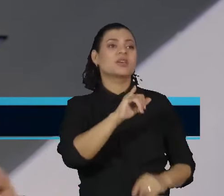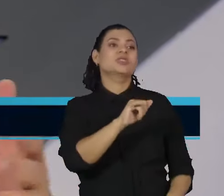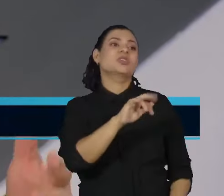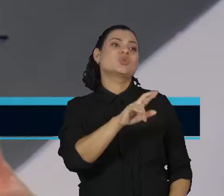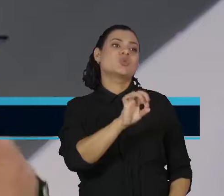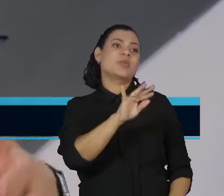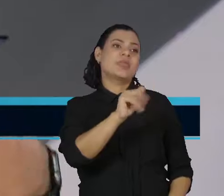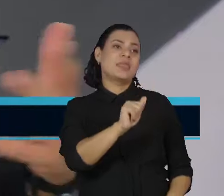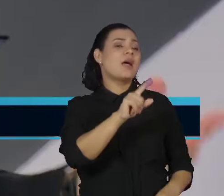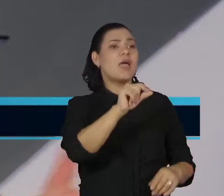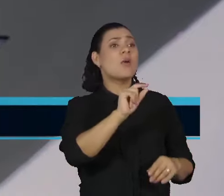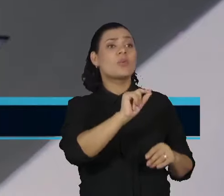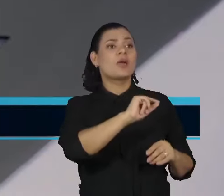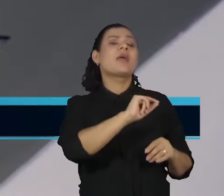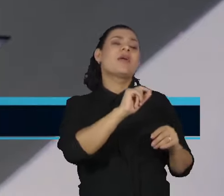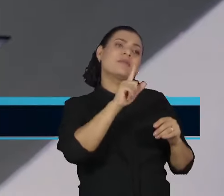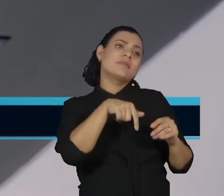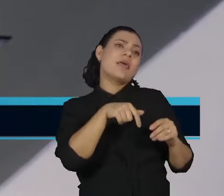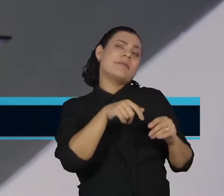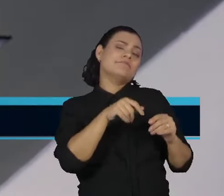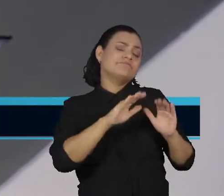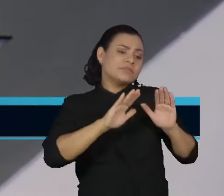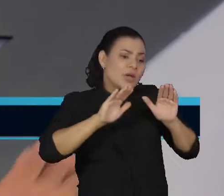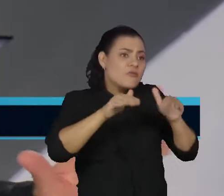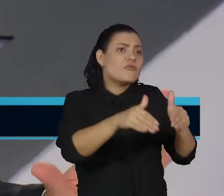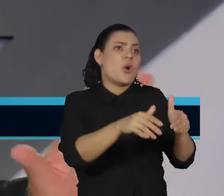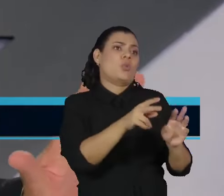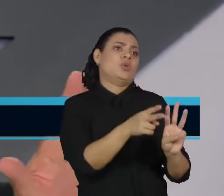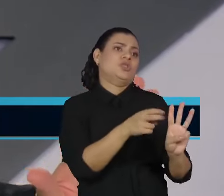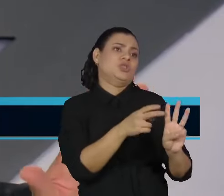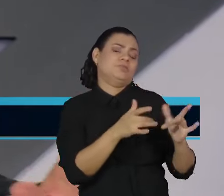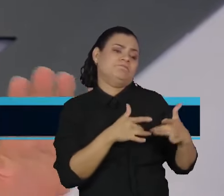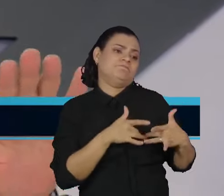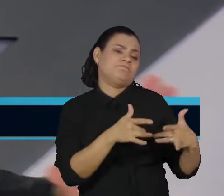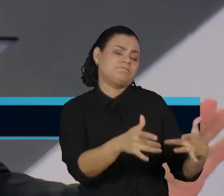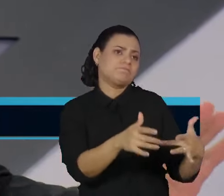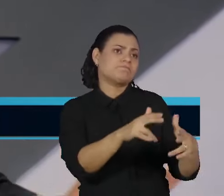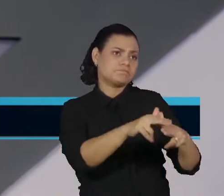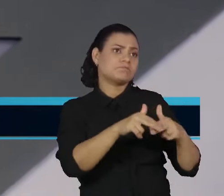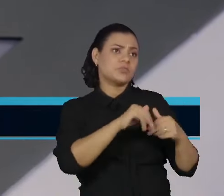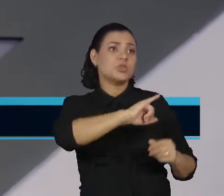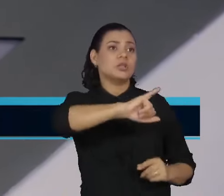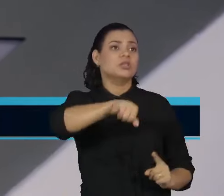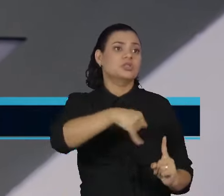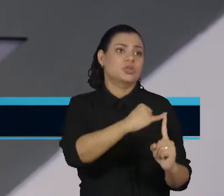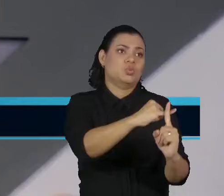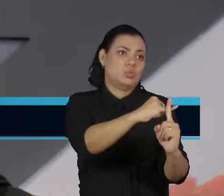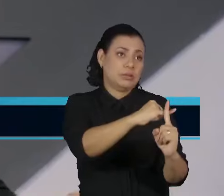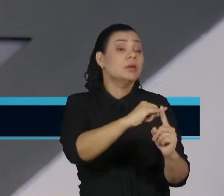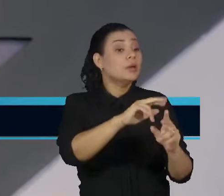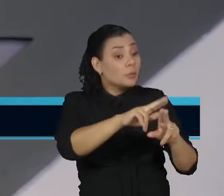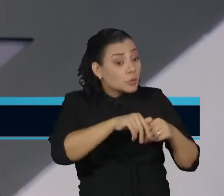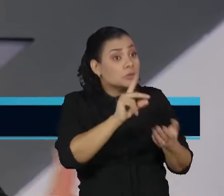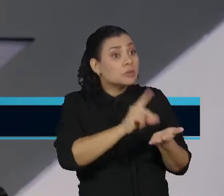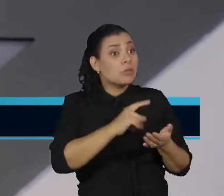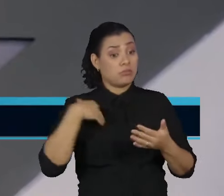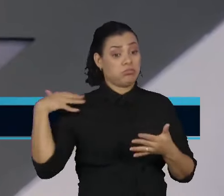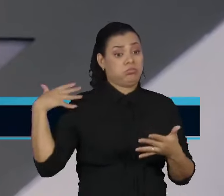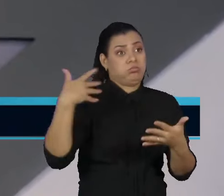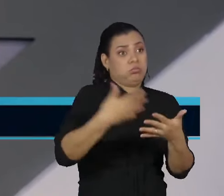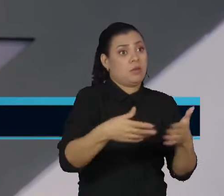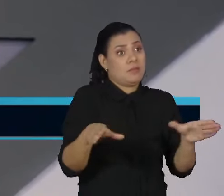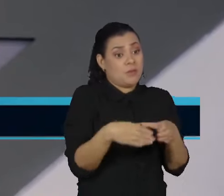ordem que tem uma sensibilidade maior com a questão indígena, embora não tenha deixado também de cometer vários crimes contra essa nação,